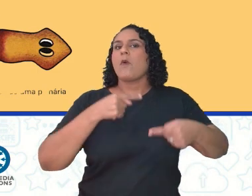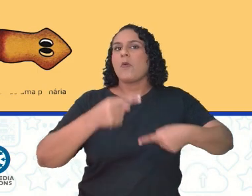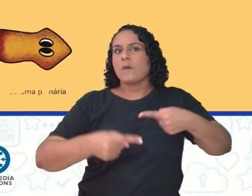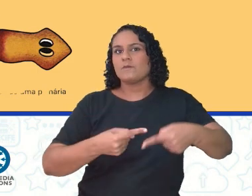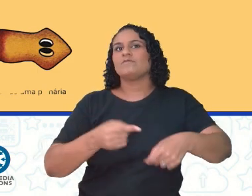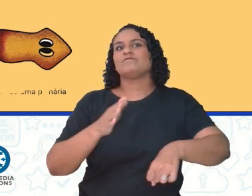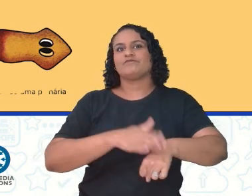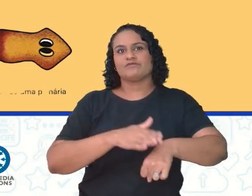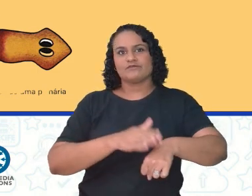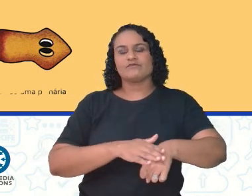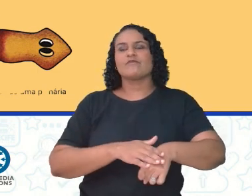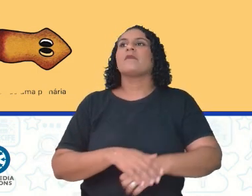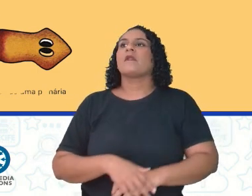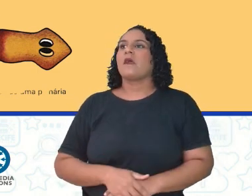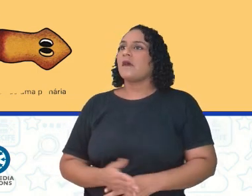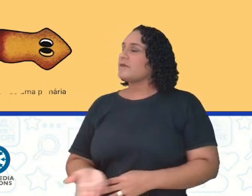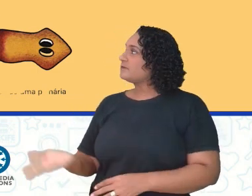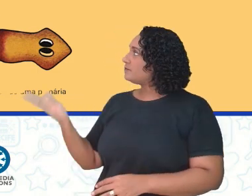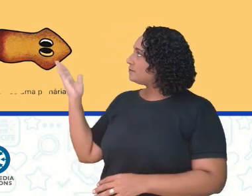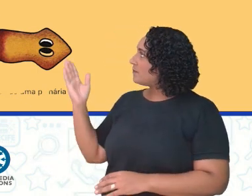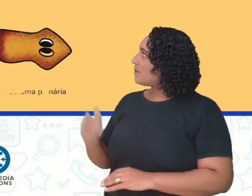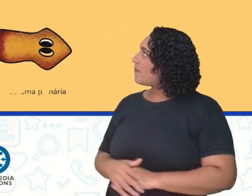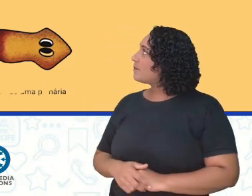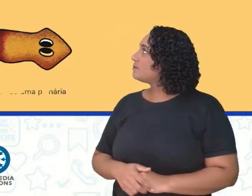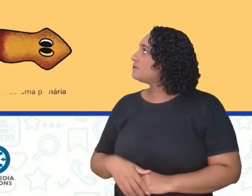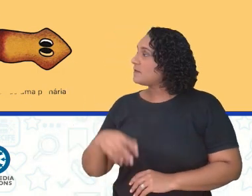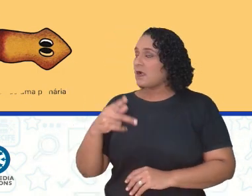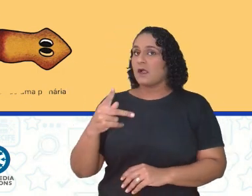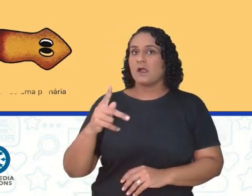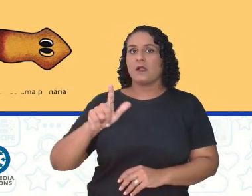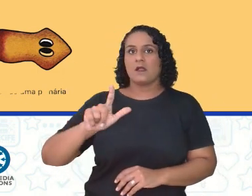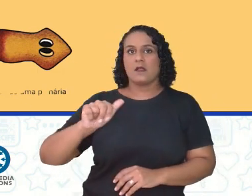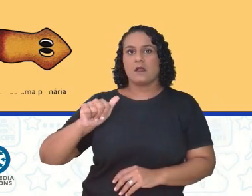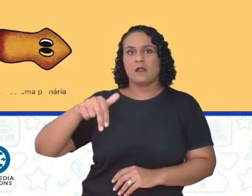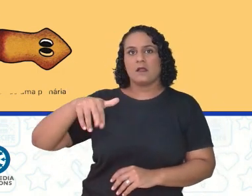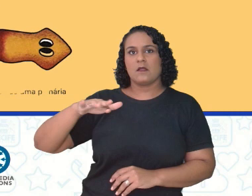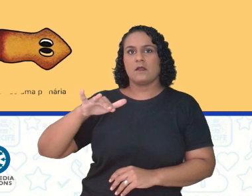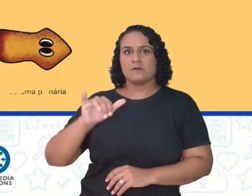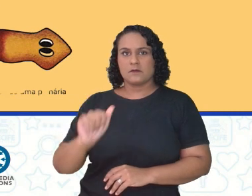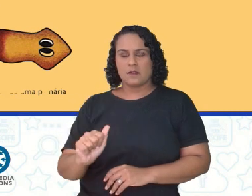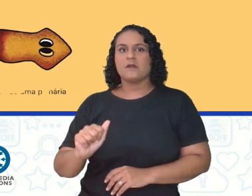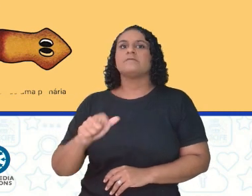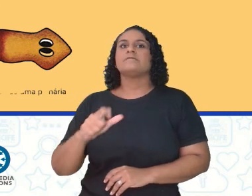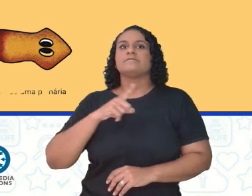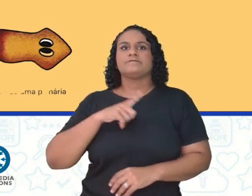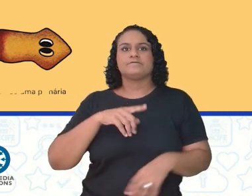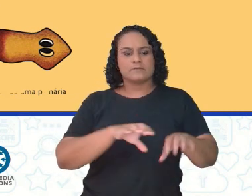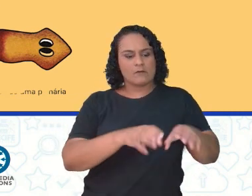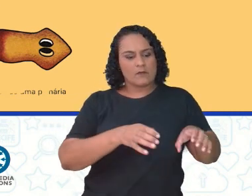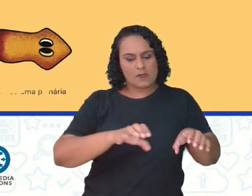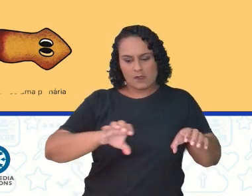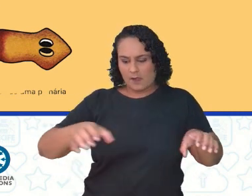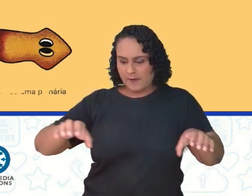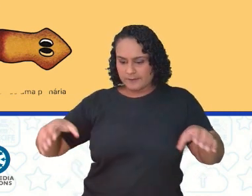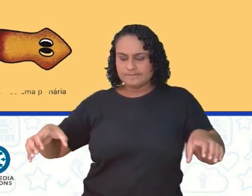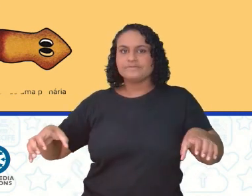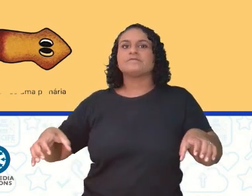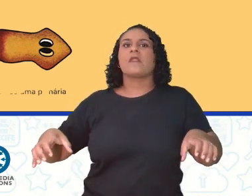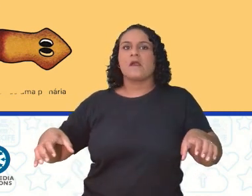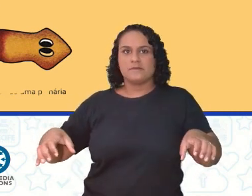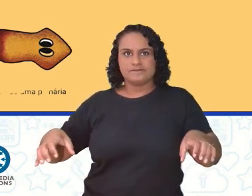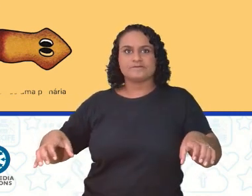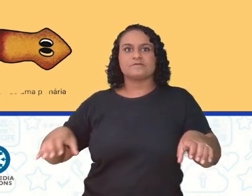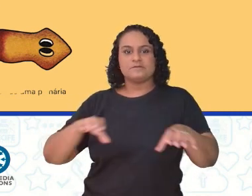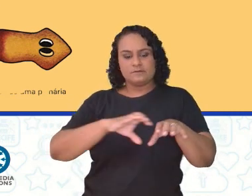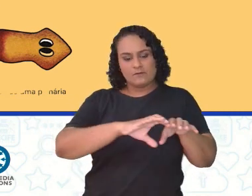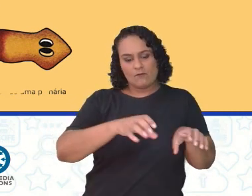Então aqui eu trago a planária para vocês verem. Ela sofre fissão binária, pode se dividir em cauda e